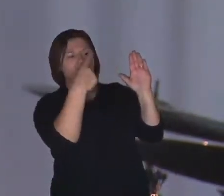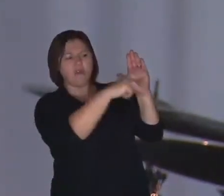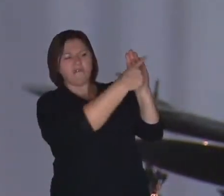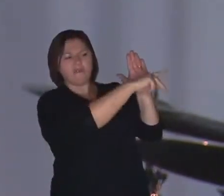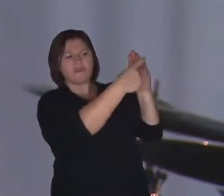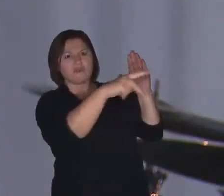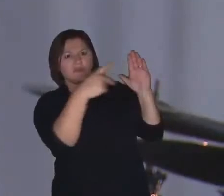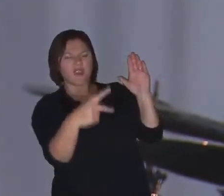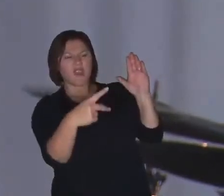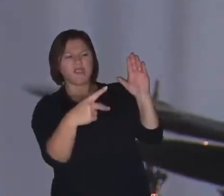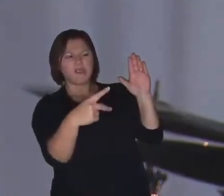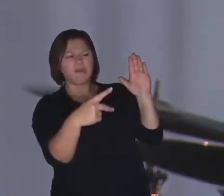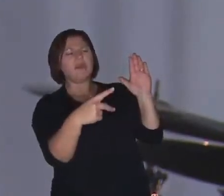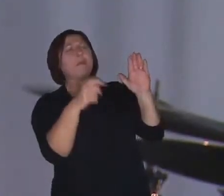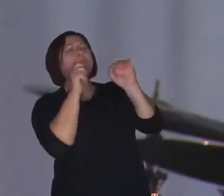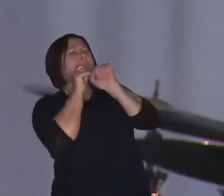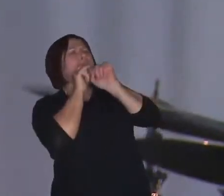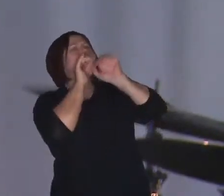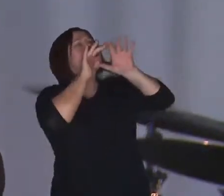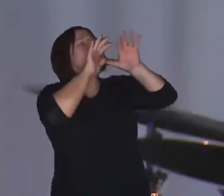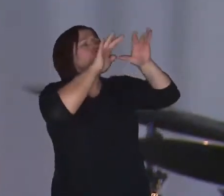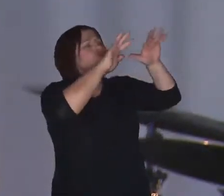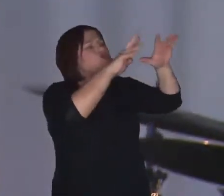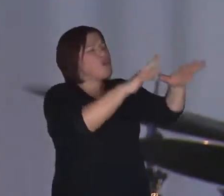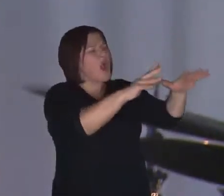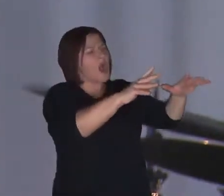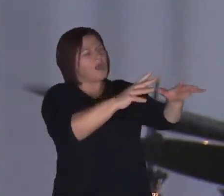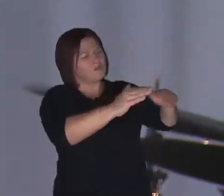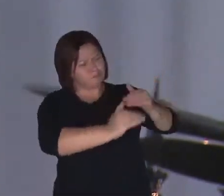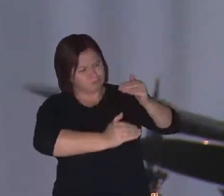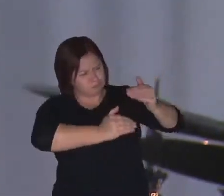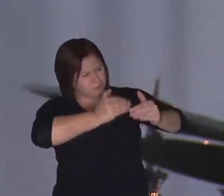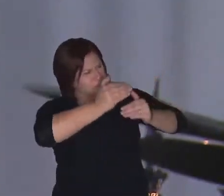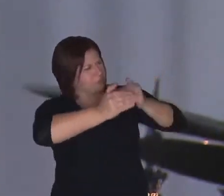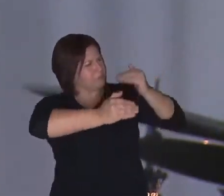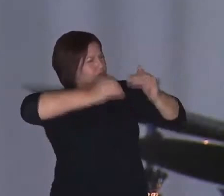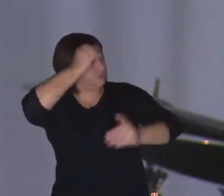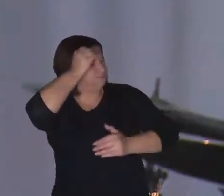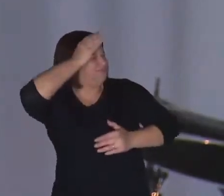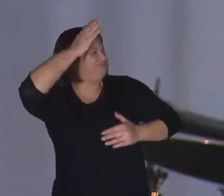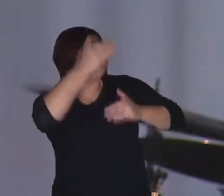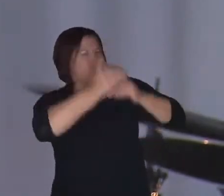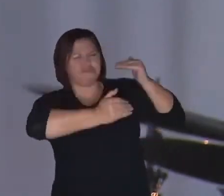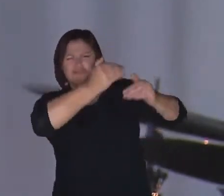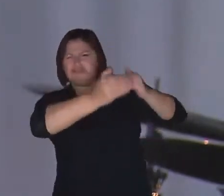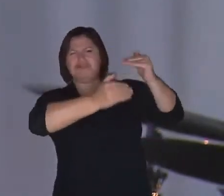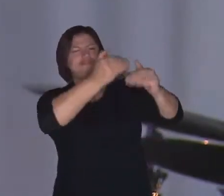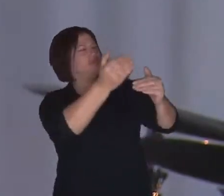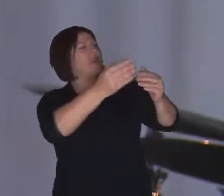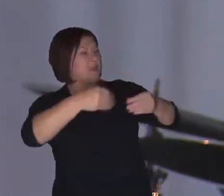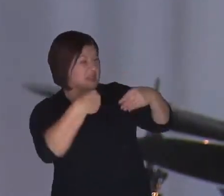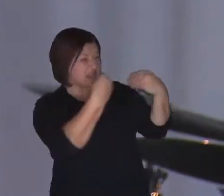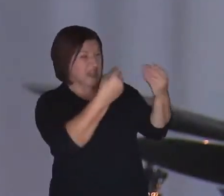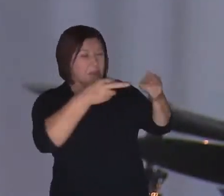prosperar e não de lhes causar dano. Planos de dar-lhes esperança e um futuro e um